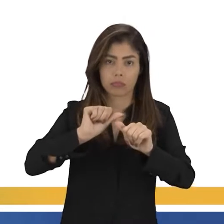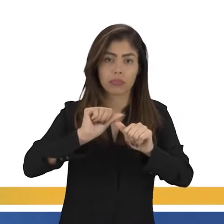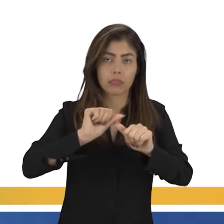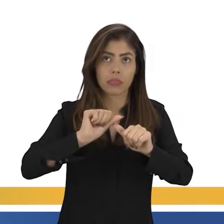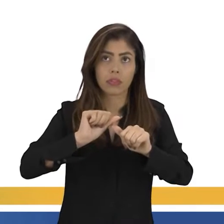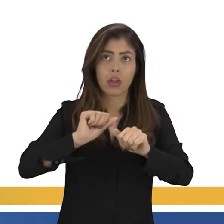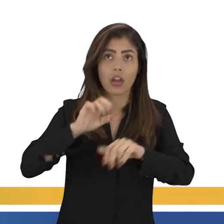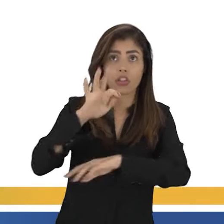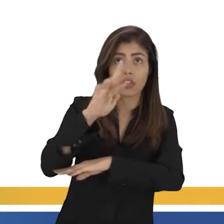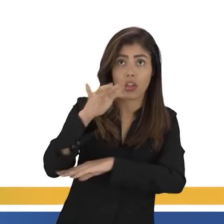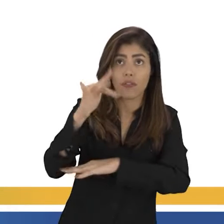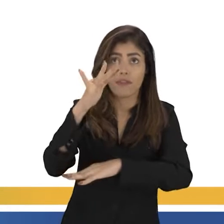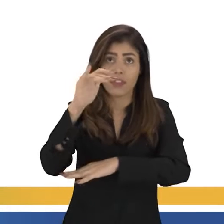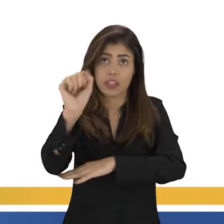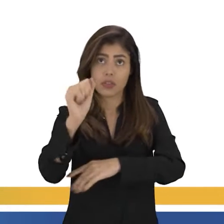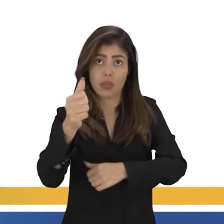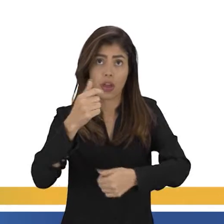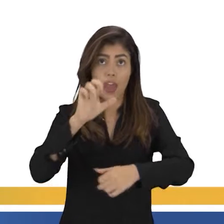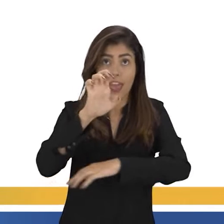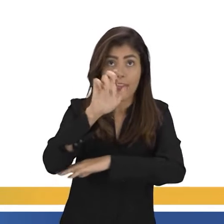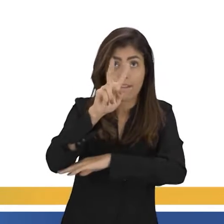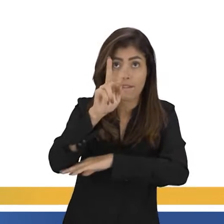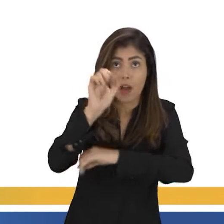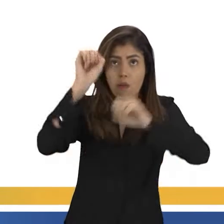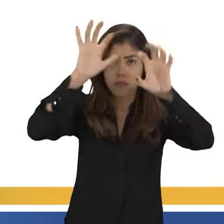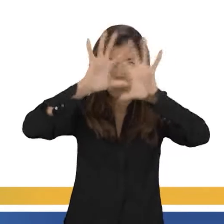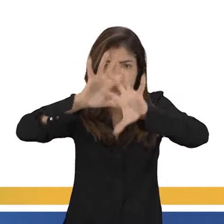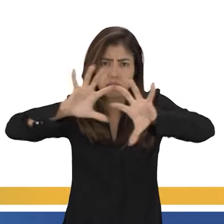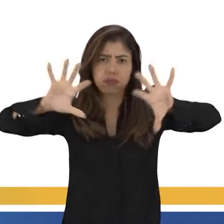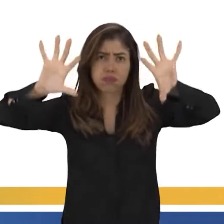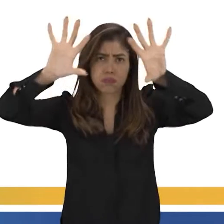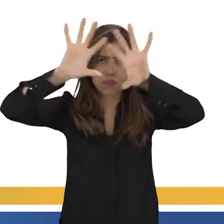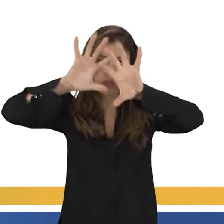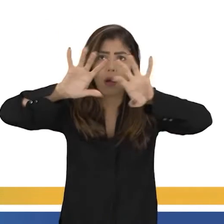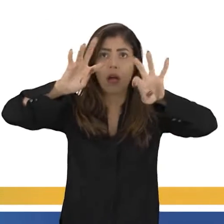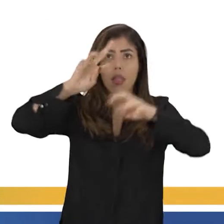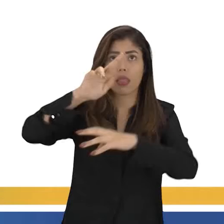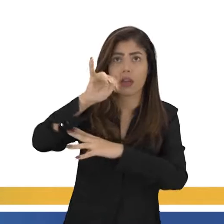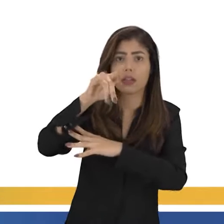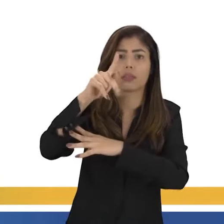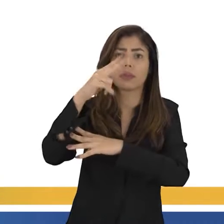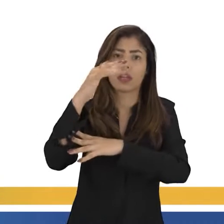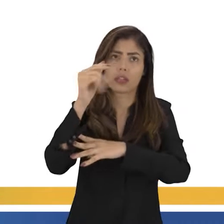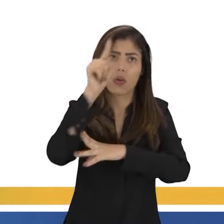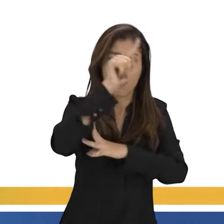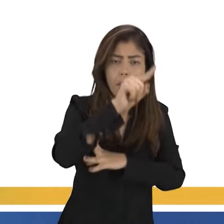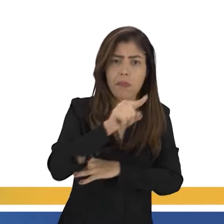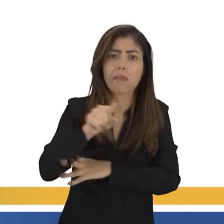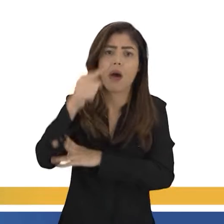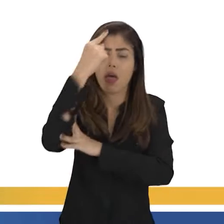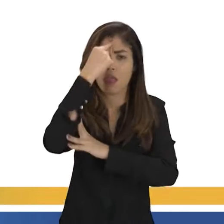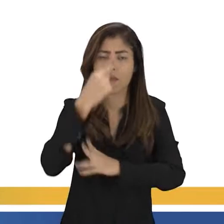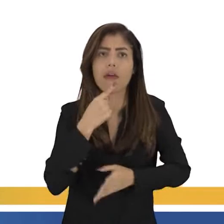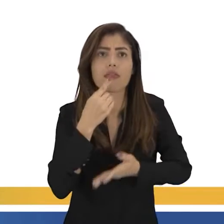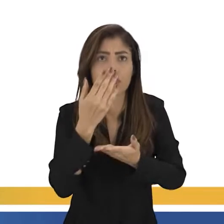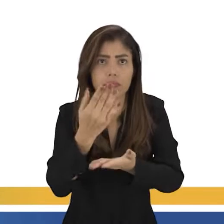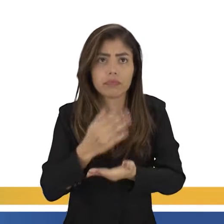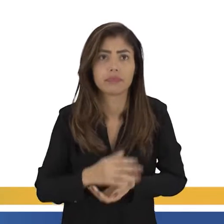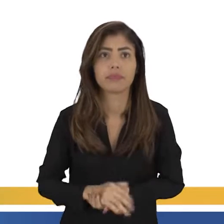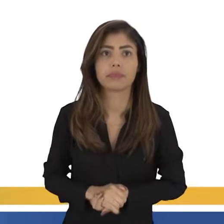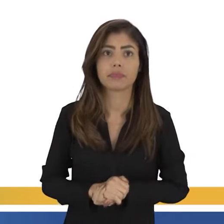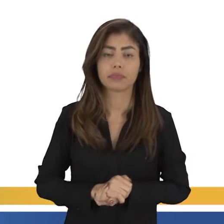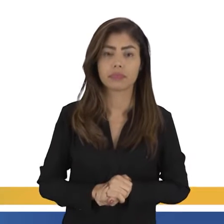estado físico, através da evaporação e transpiração. Como vocês estão acompanhando aí na